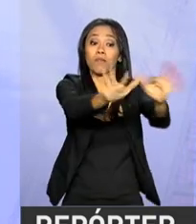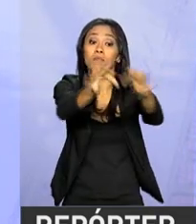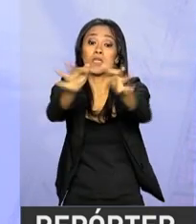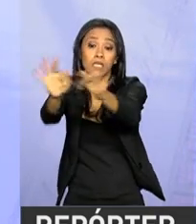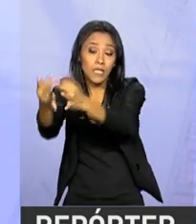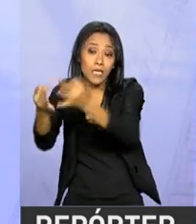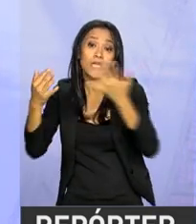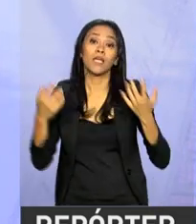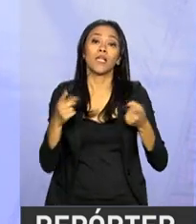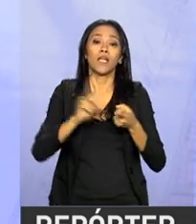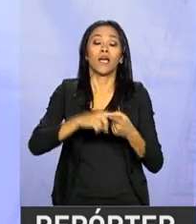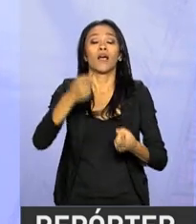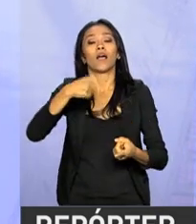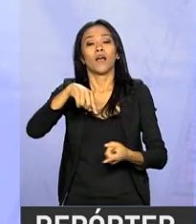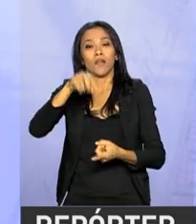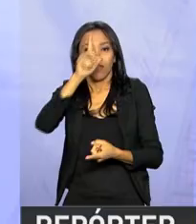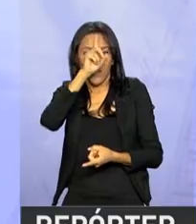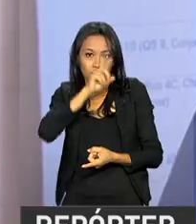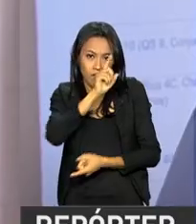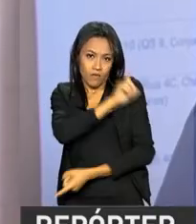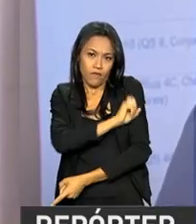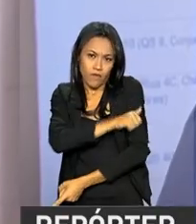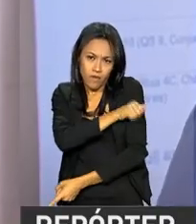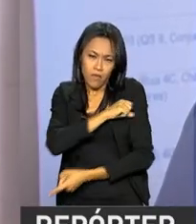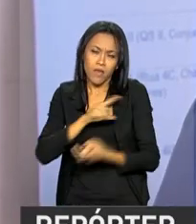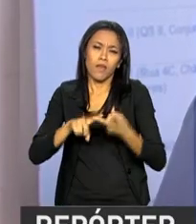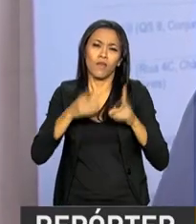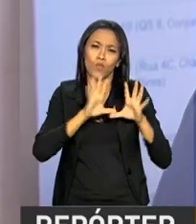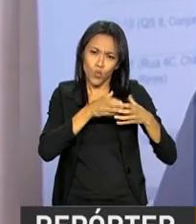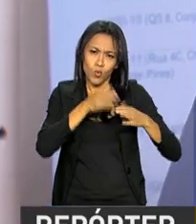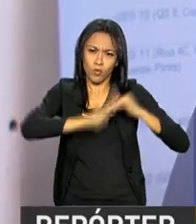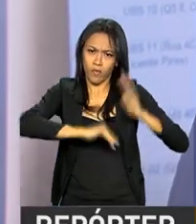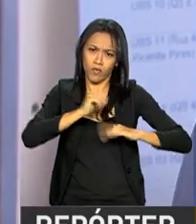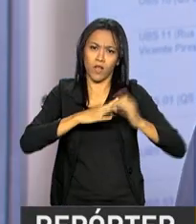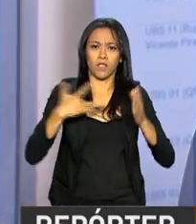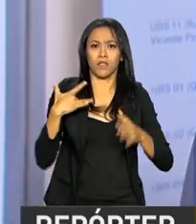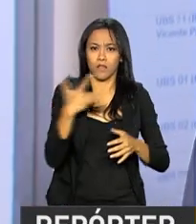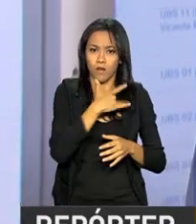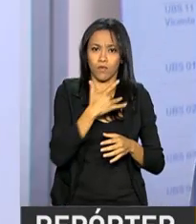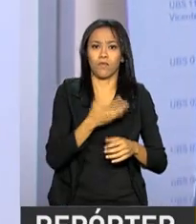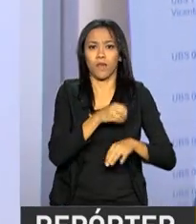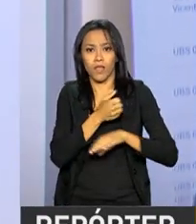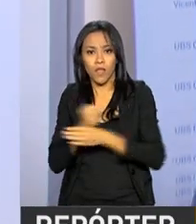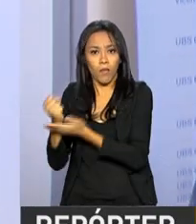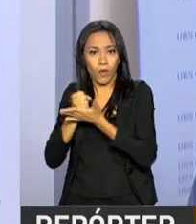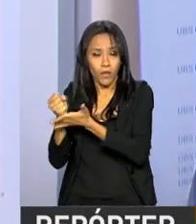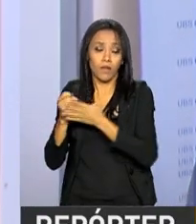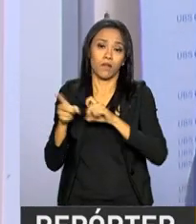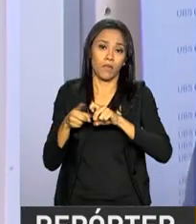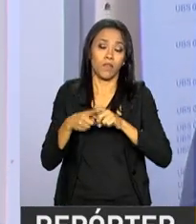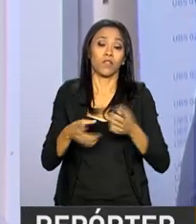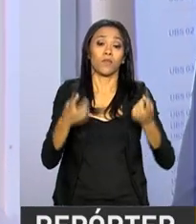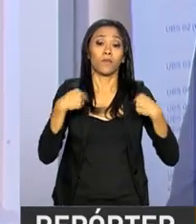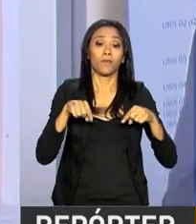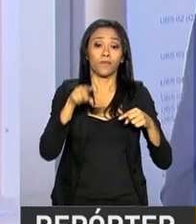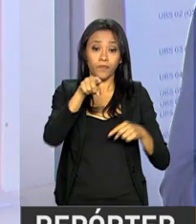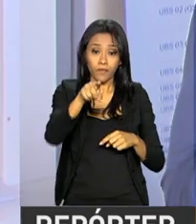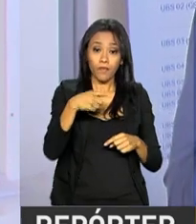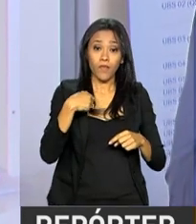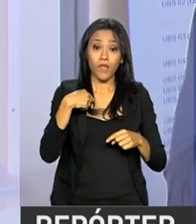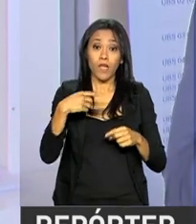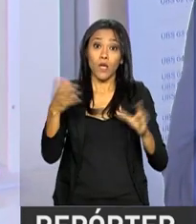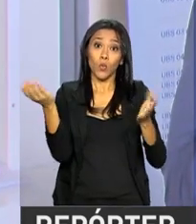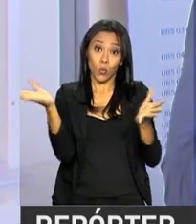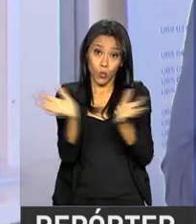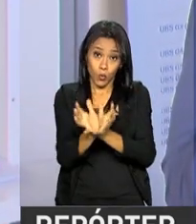técnico em enfermagem ea população e todo o país 1.375 profissionais brasileiros formados no